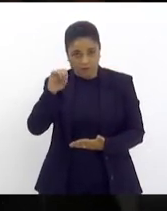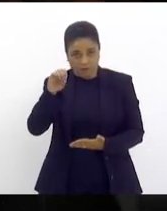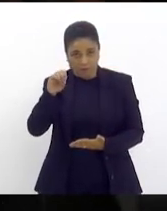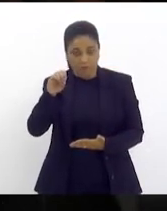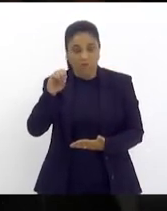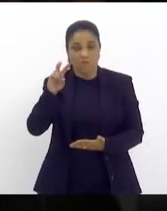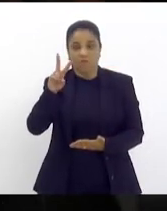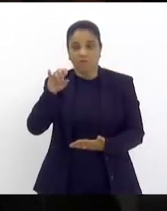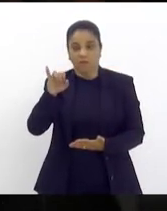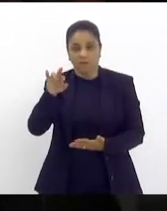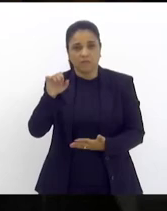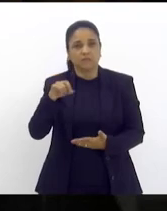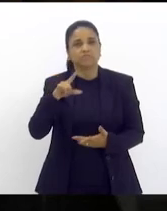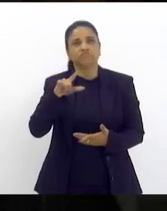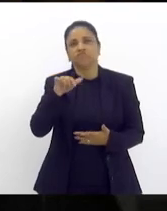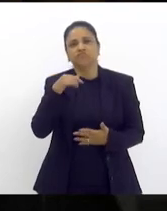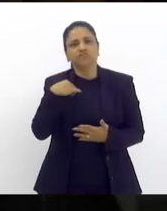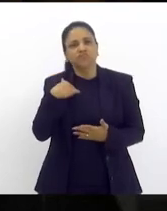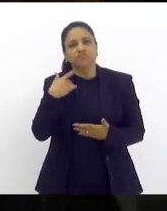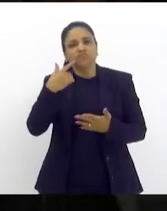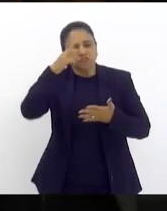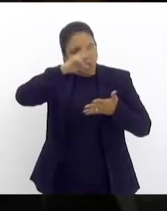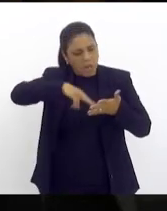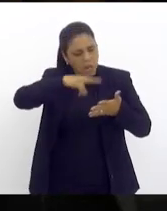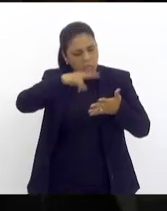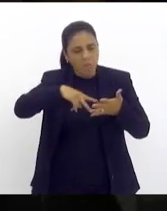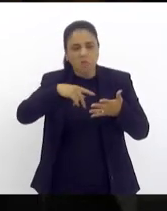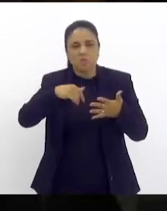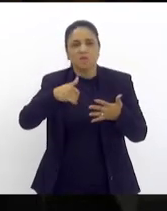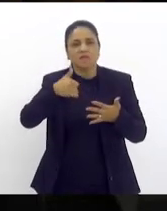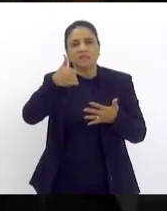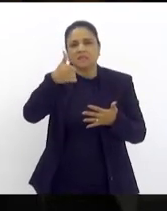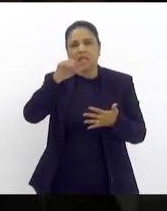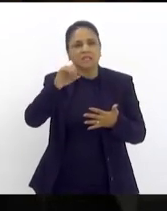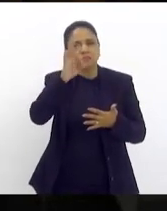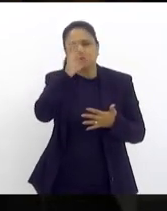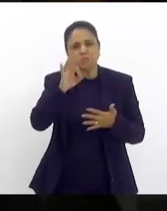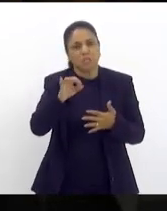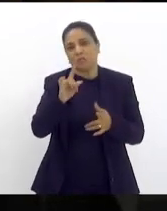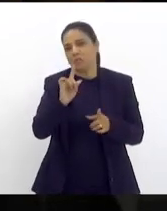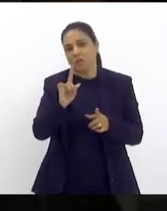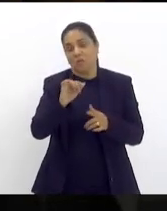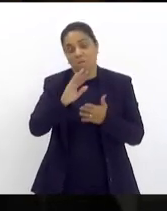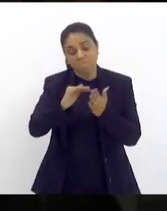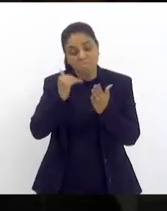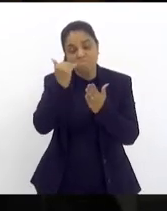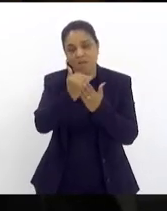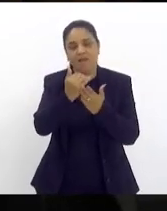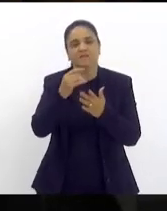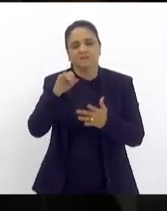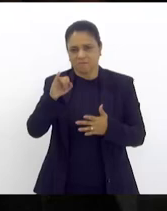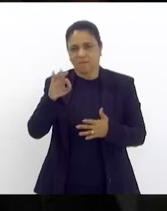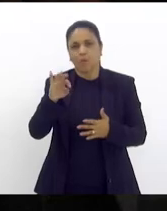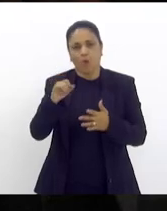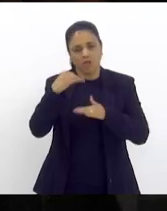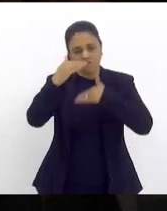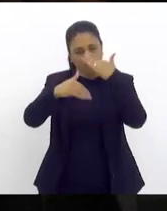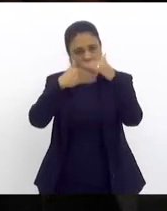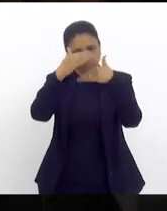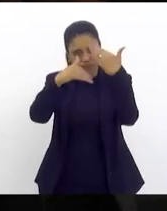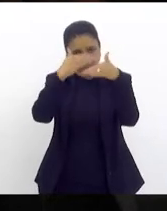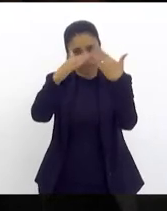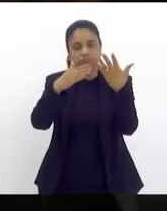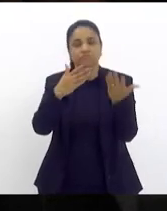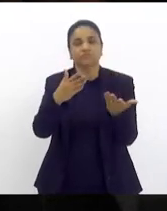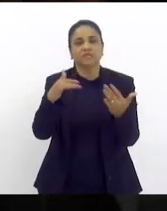tem feito ao lado de cada um de vocês na gestão pública em Itaguaí. E eu não tenho dúvida que Itaguaí não para de crescer. E com certeza, quando as pessoas